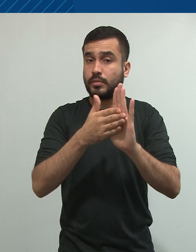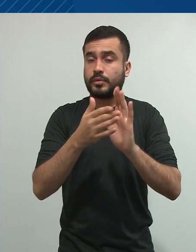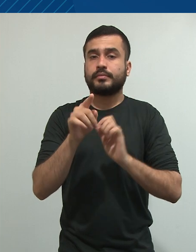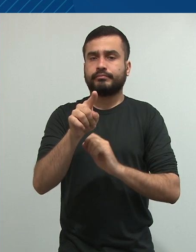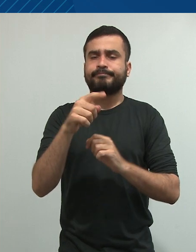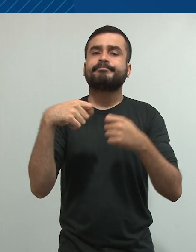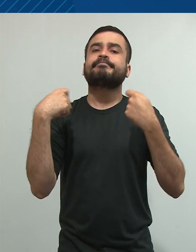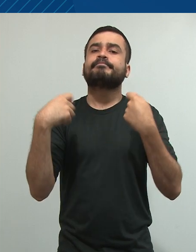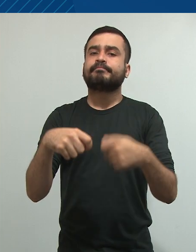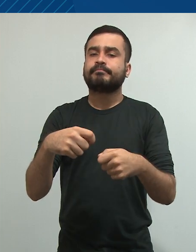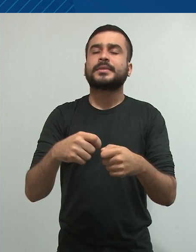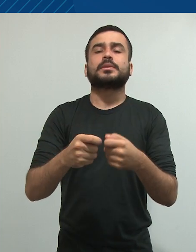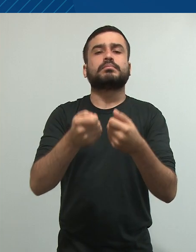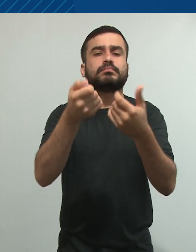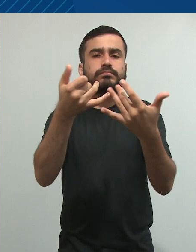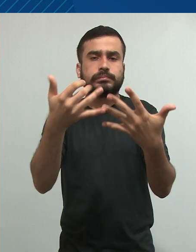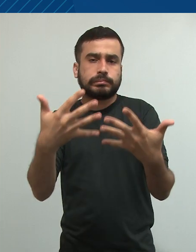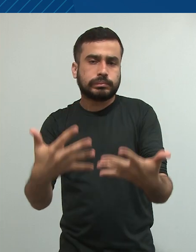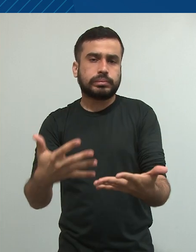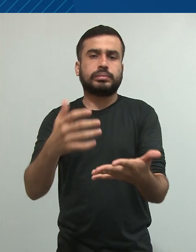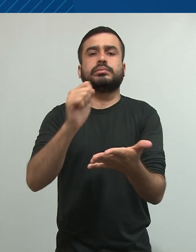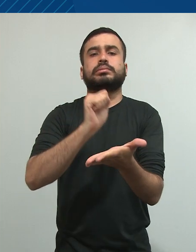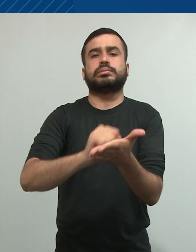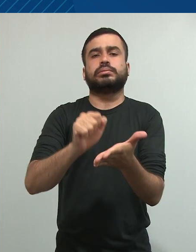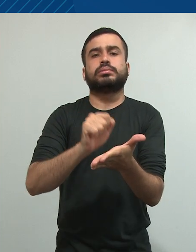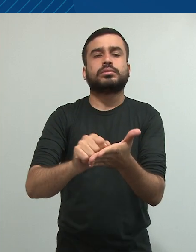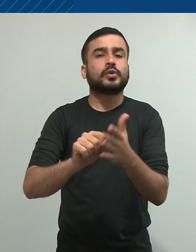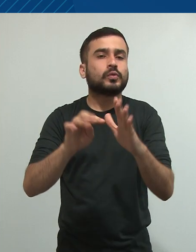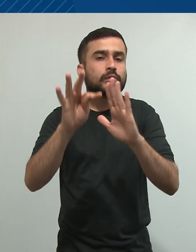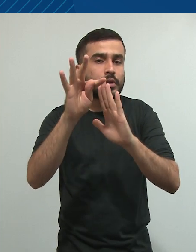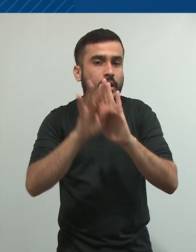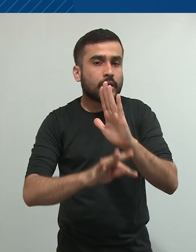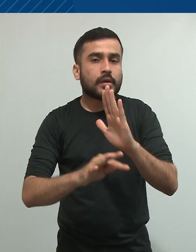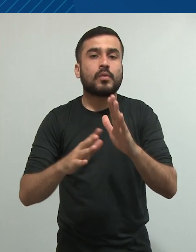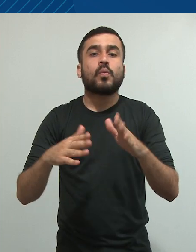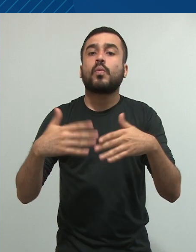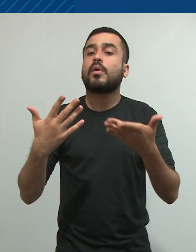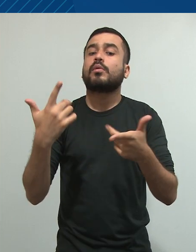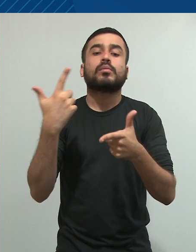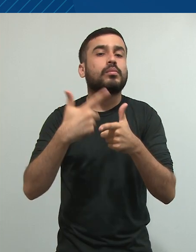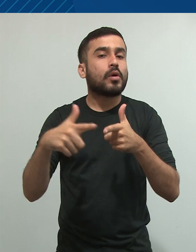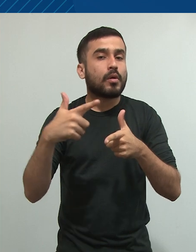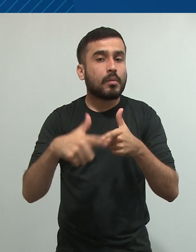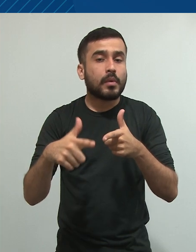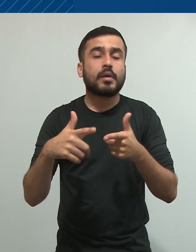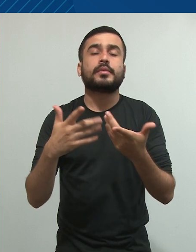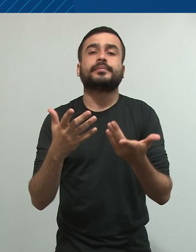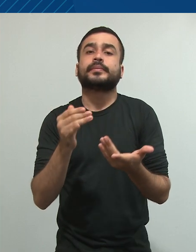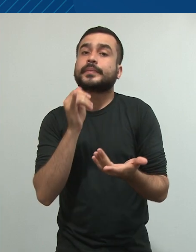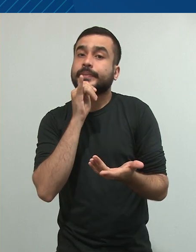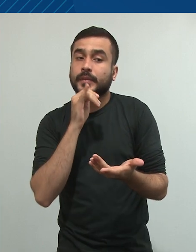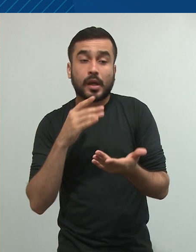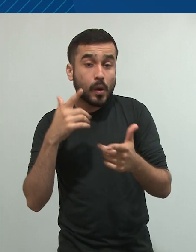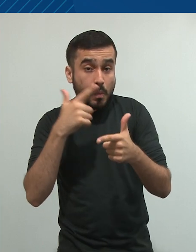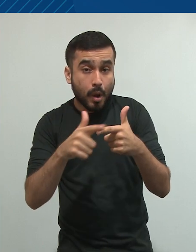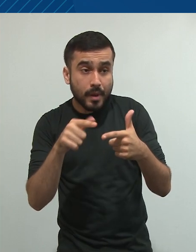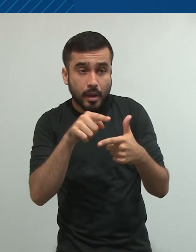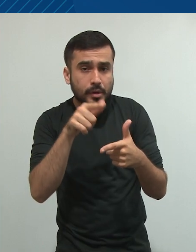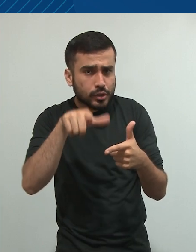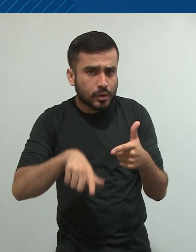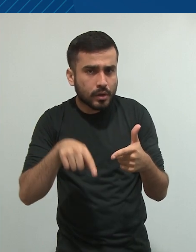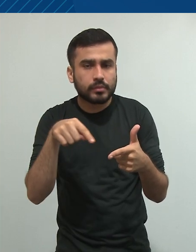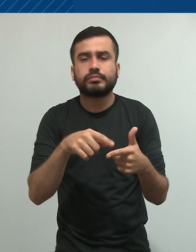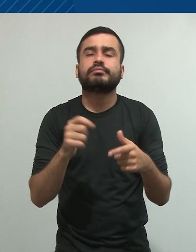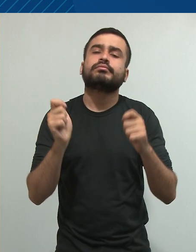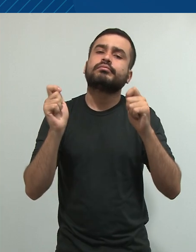sempre reafirmado ao longo do texto o problema e a hipótese. Você fala, olha, tá vendo o problema? Então, possivelmente